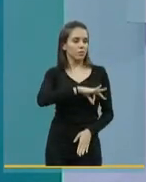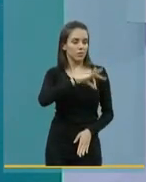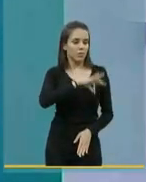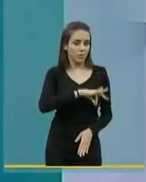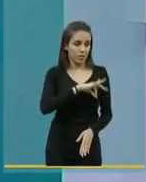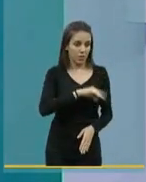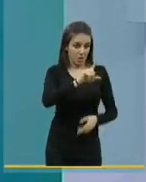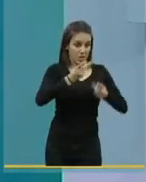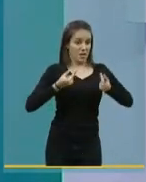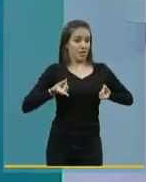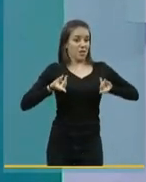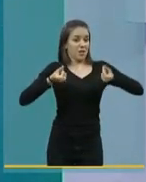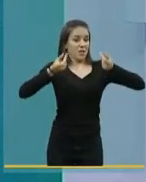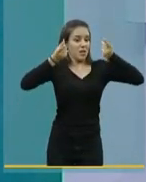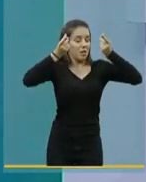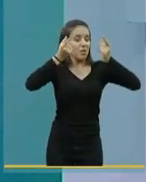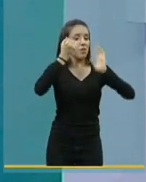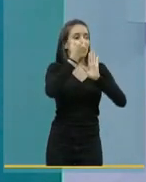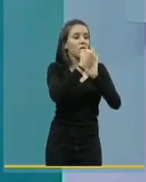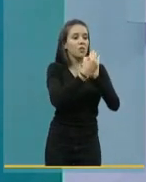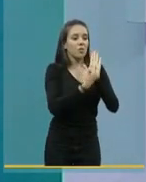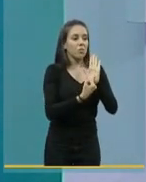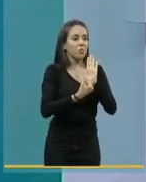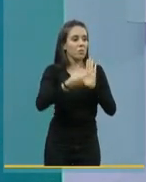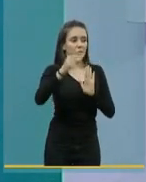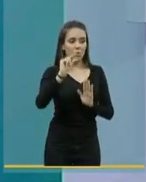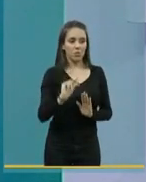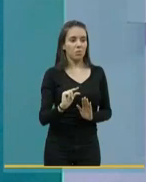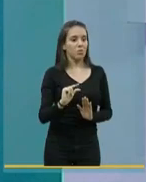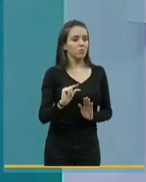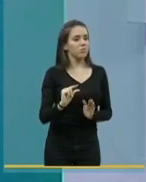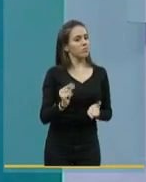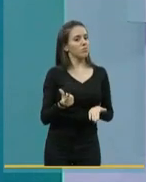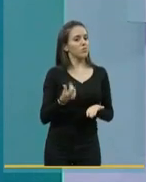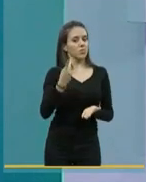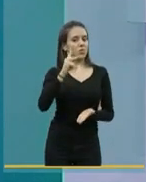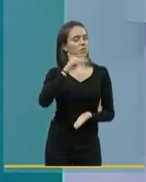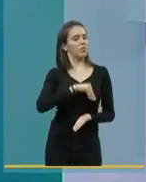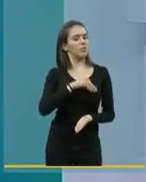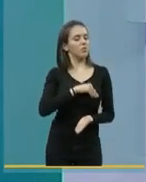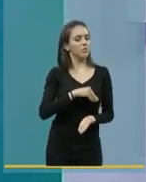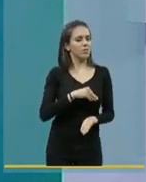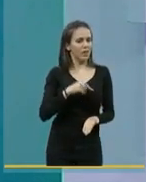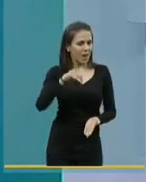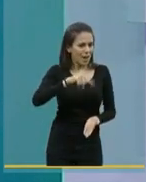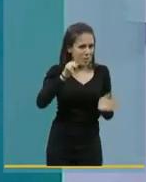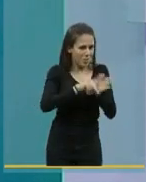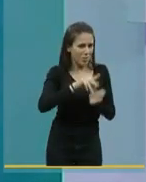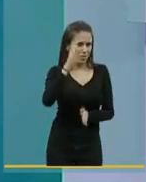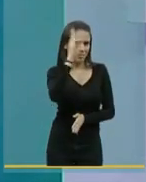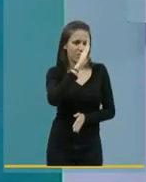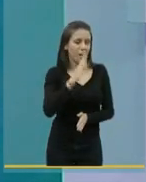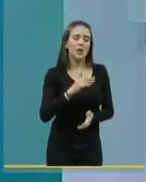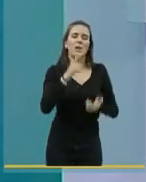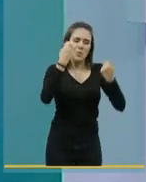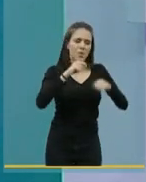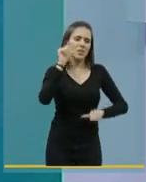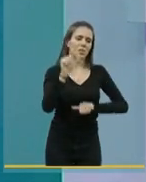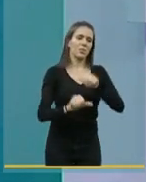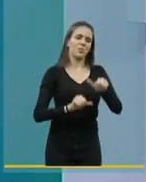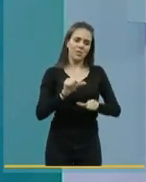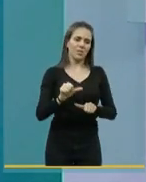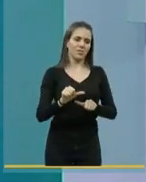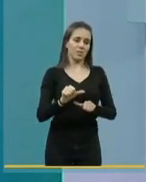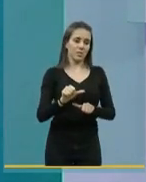rico você é menos imposto você paga proporcionalmente à sua renda isso no brasil isso tem que mudar